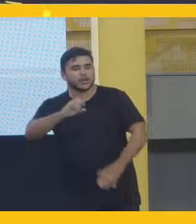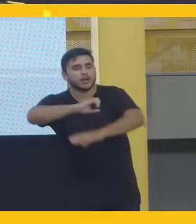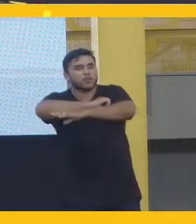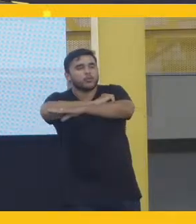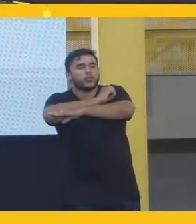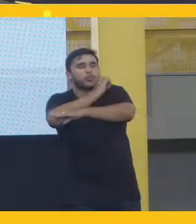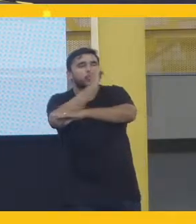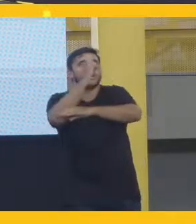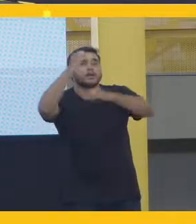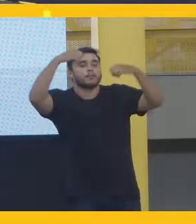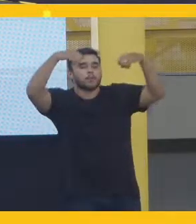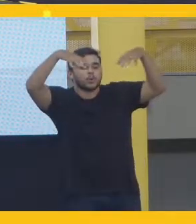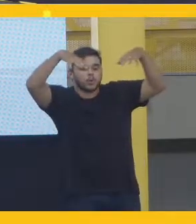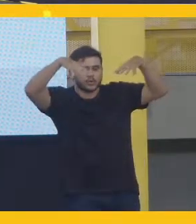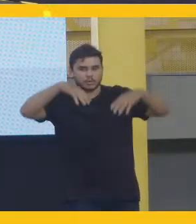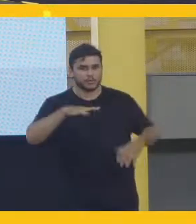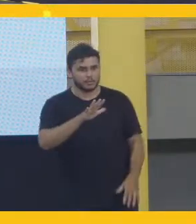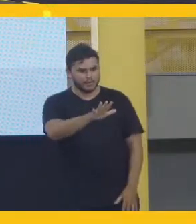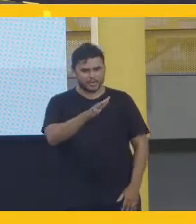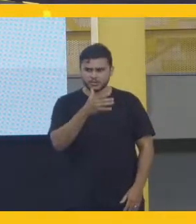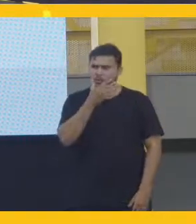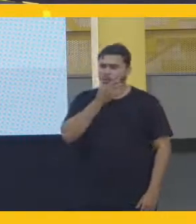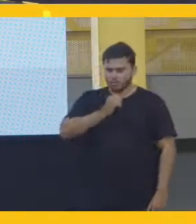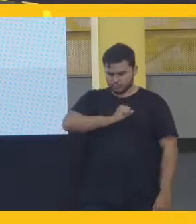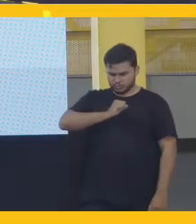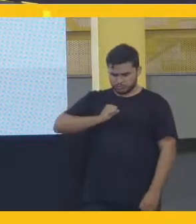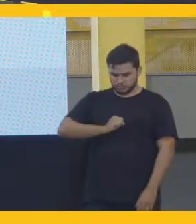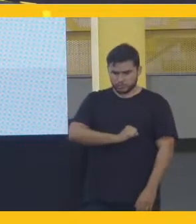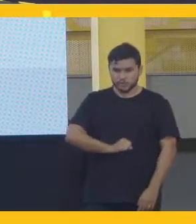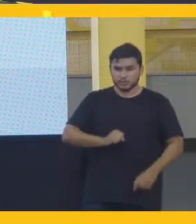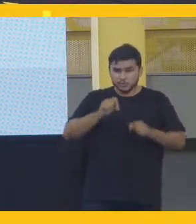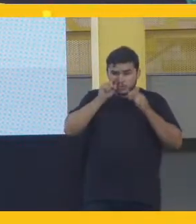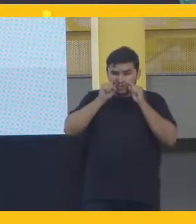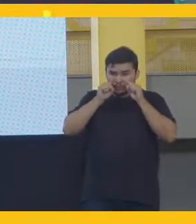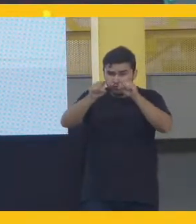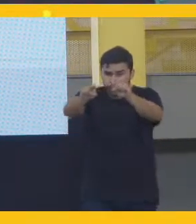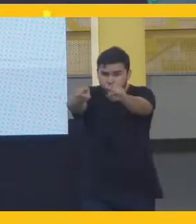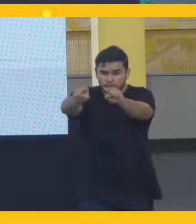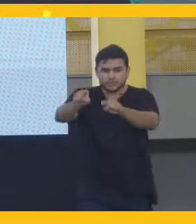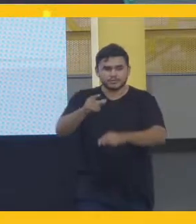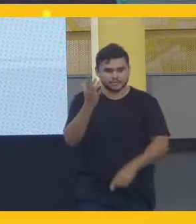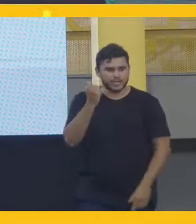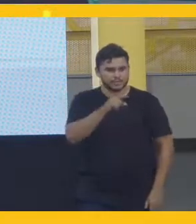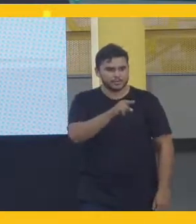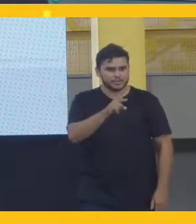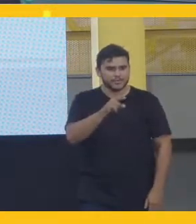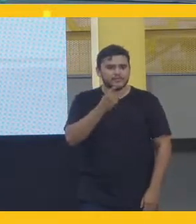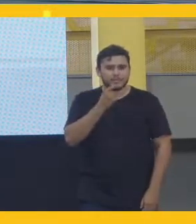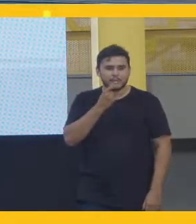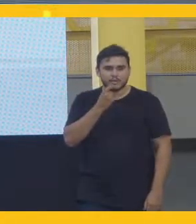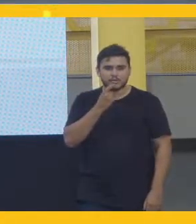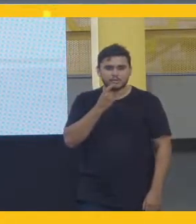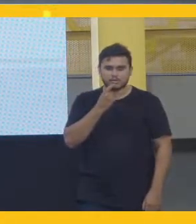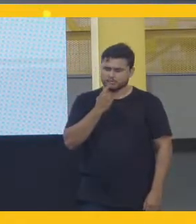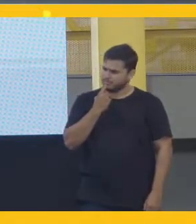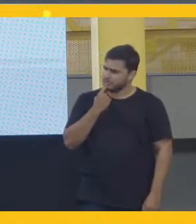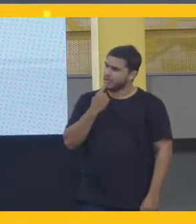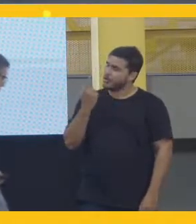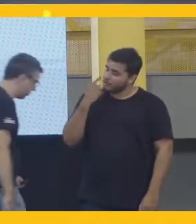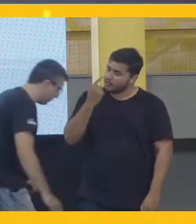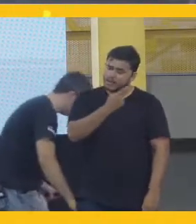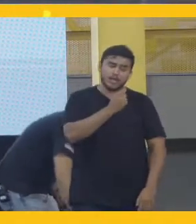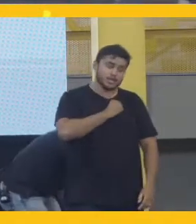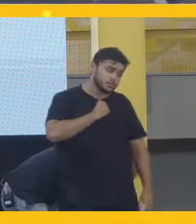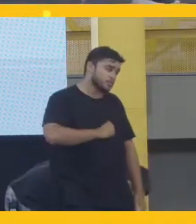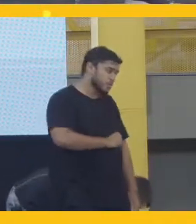aquela história do super-homem, que ele lança um raio de luz dos olhos e a gente vê aquele raio de luz. Excelente, olha